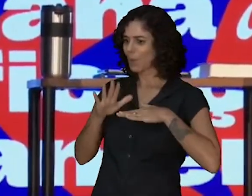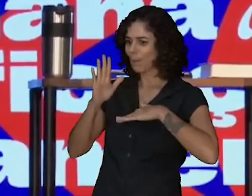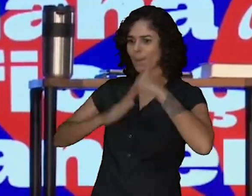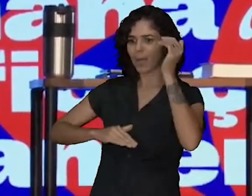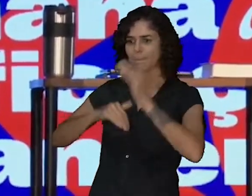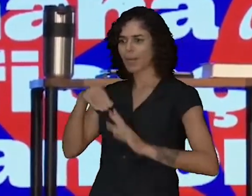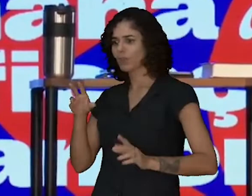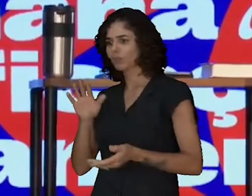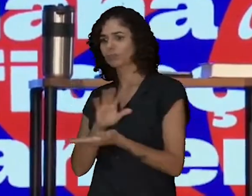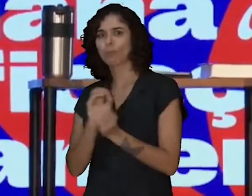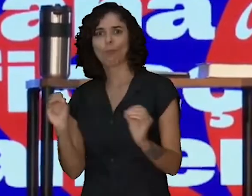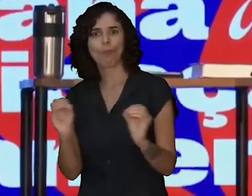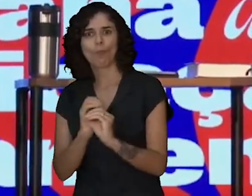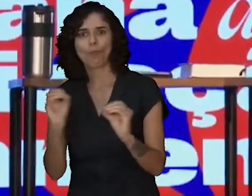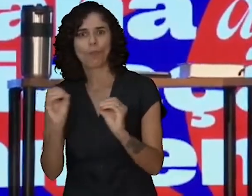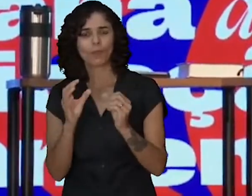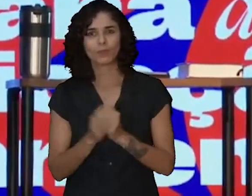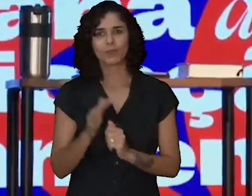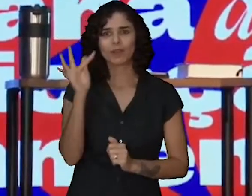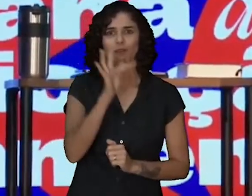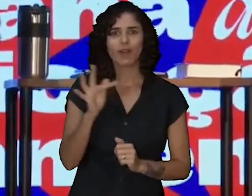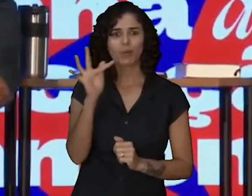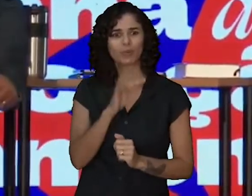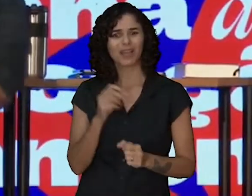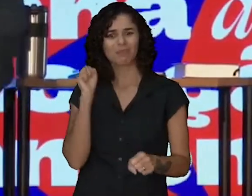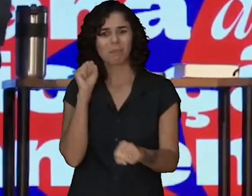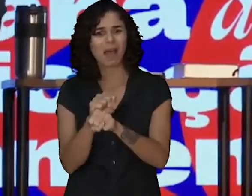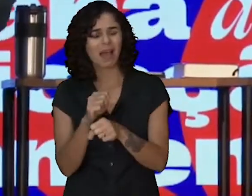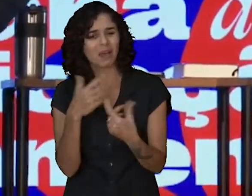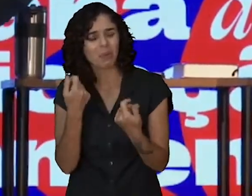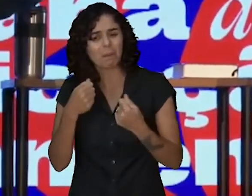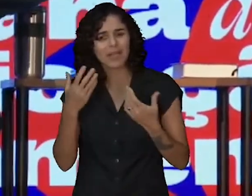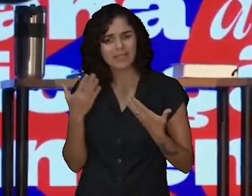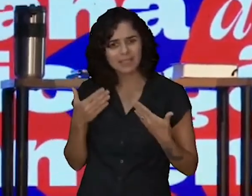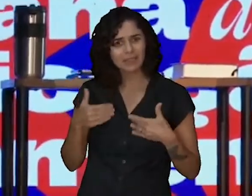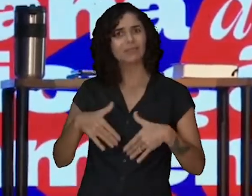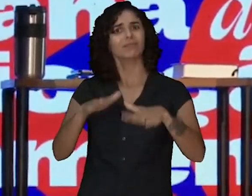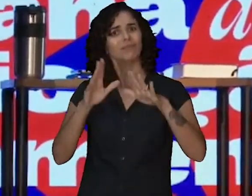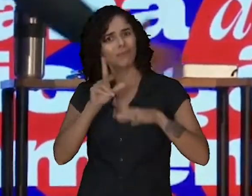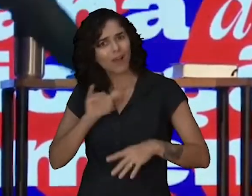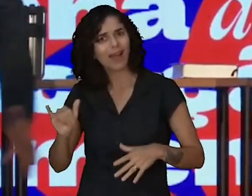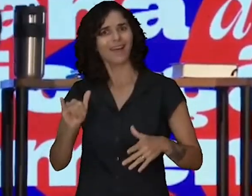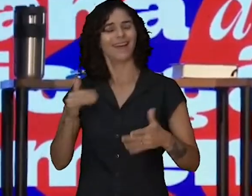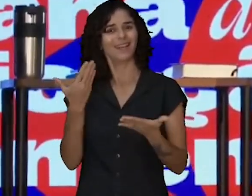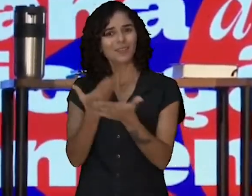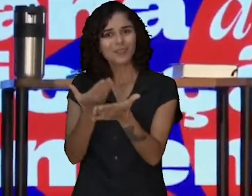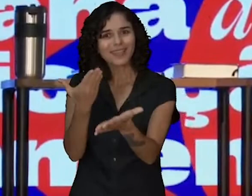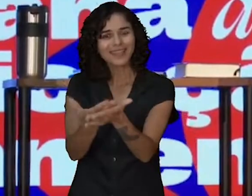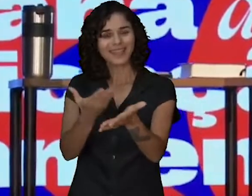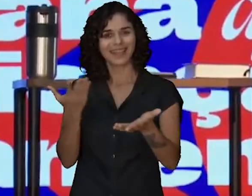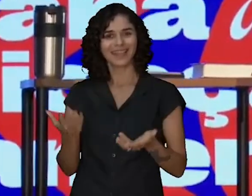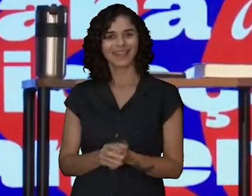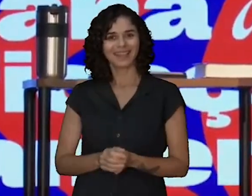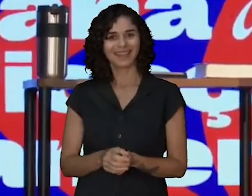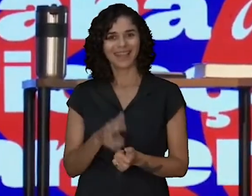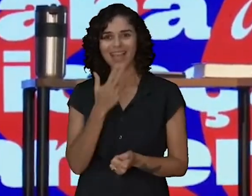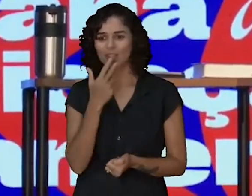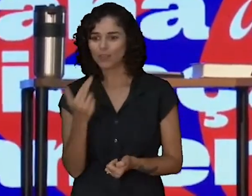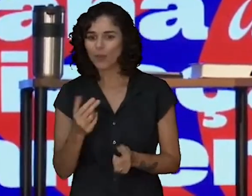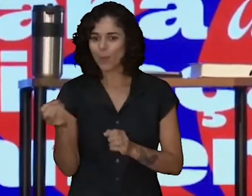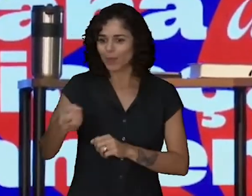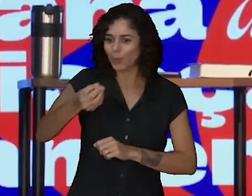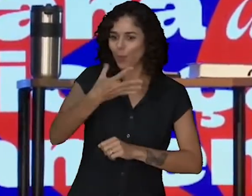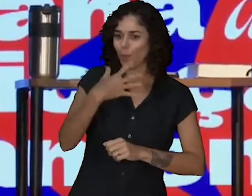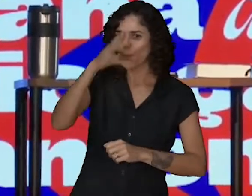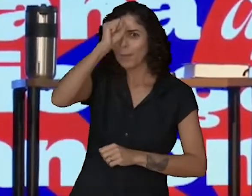que abrir, a faculdade que você precisa fazer, o novo idioma que você precisa aprender, a